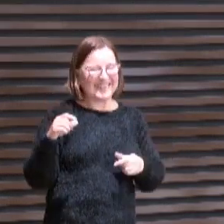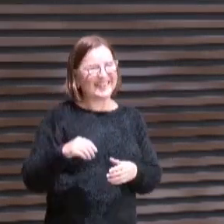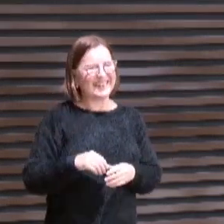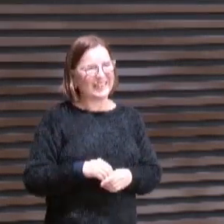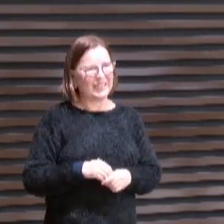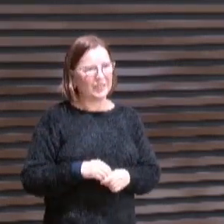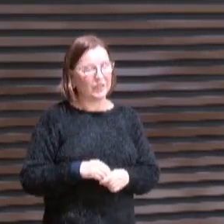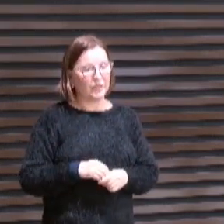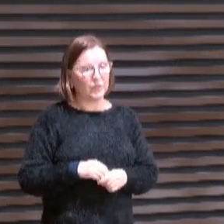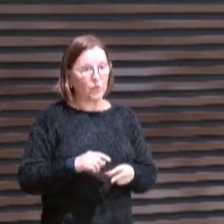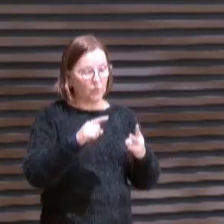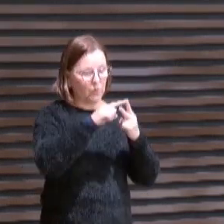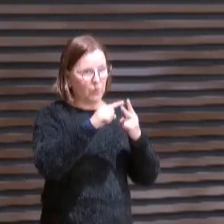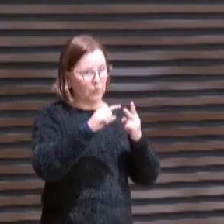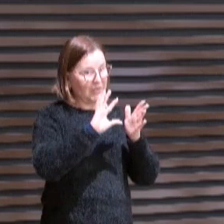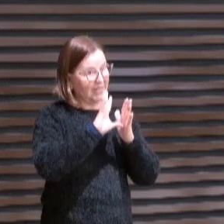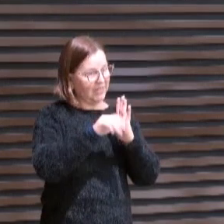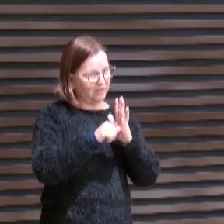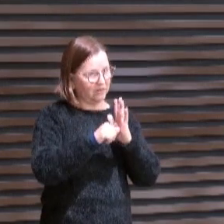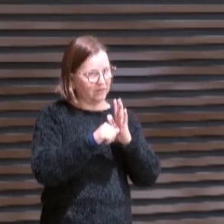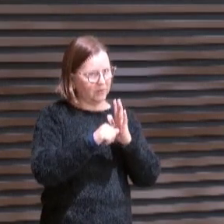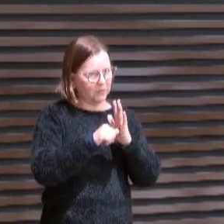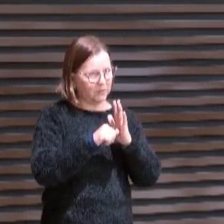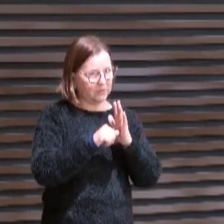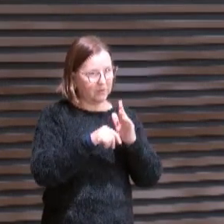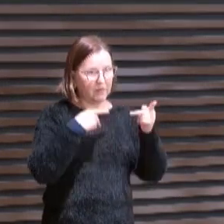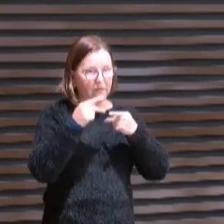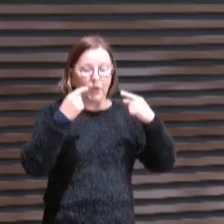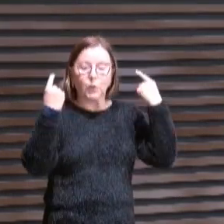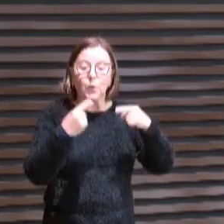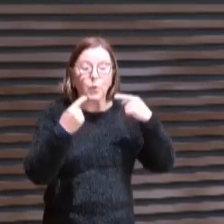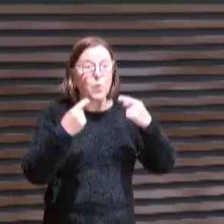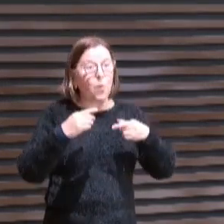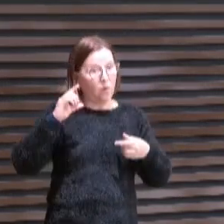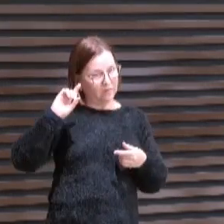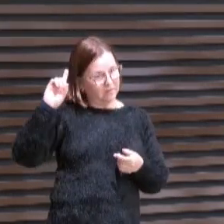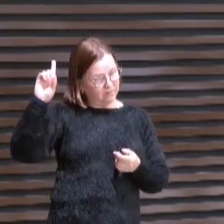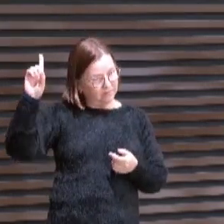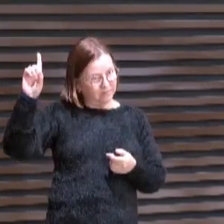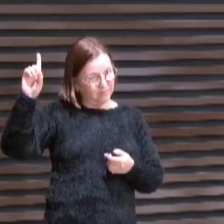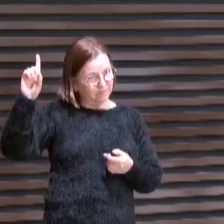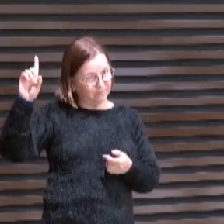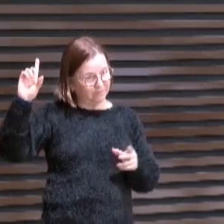Aqueles dois ladrões, eles estavam blasfemando de Cristo.